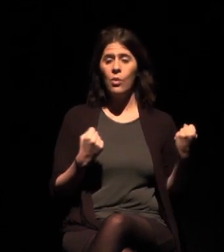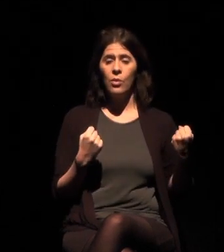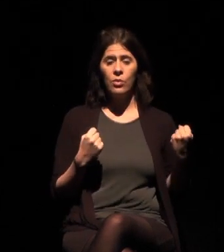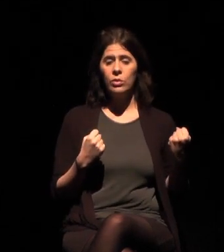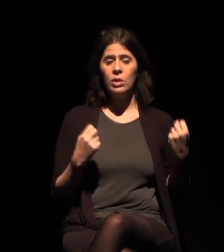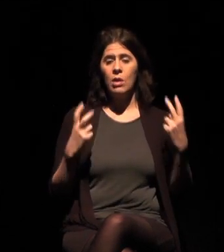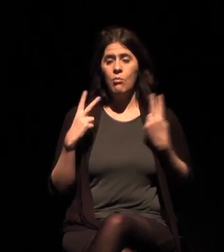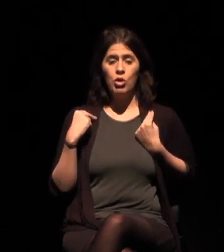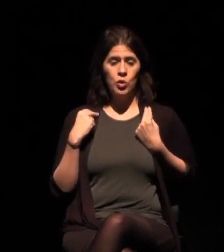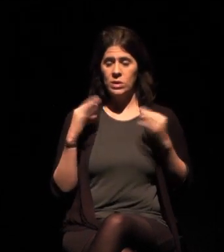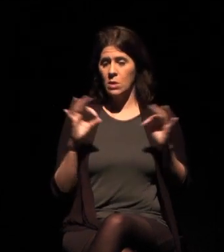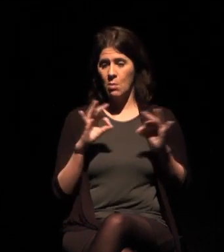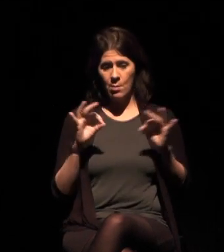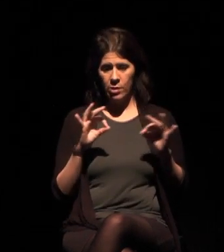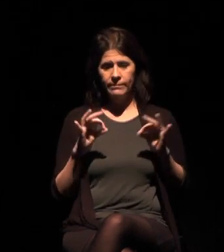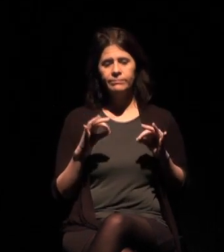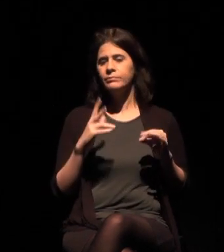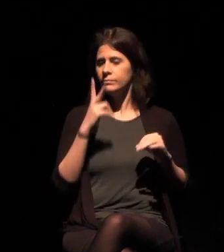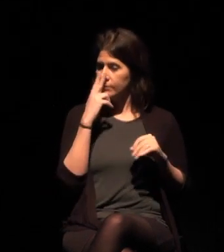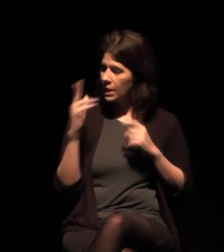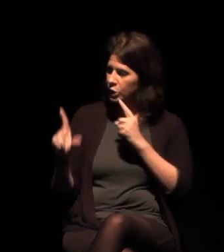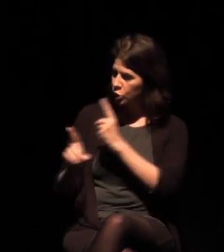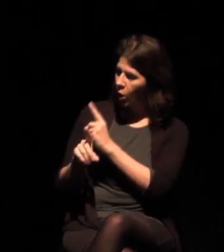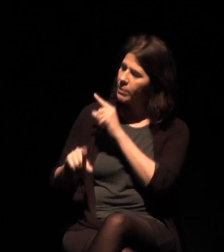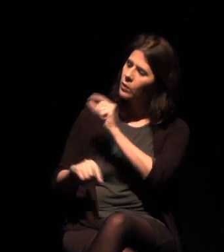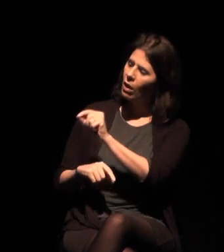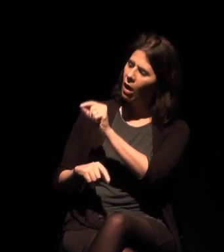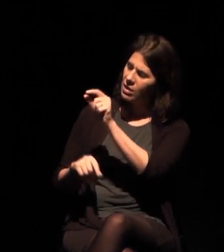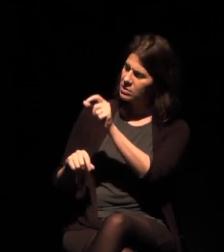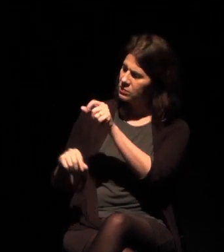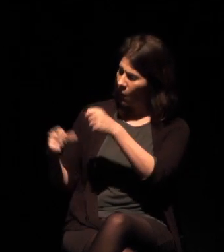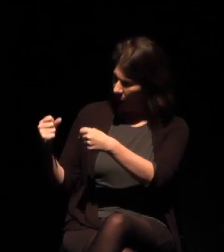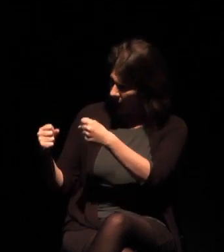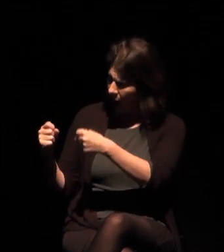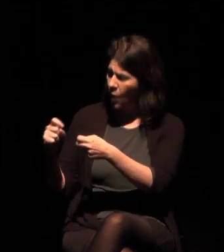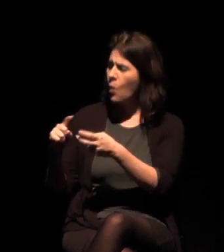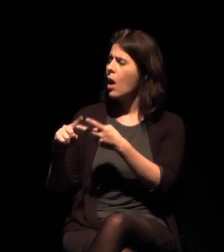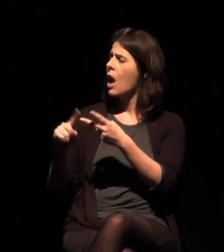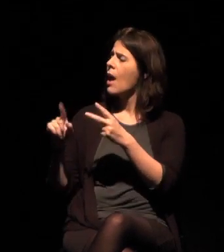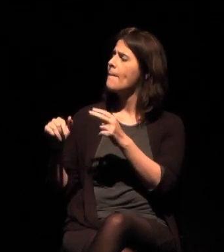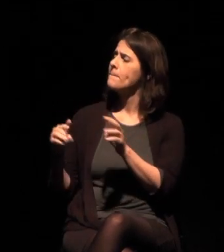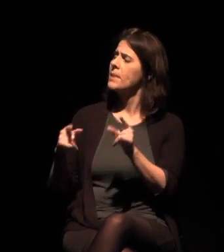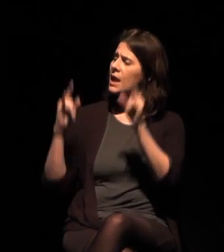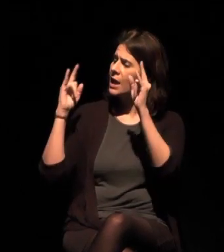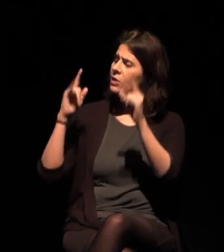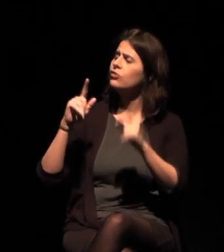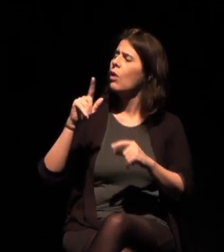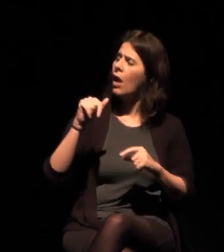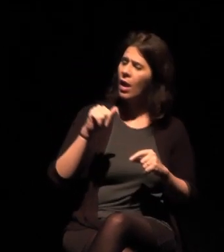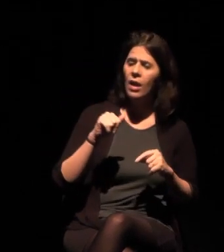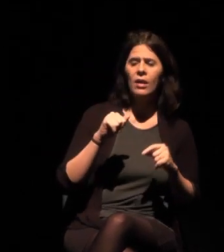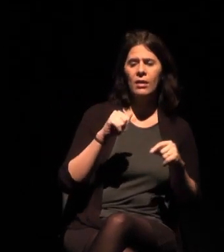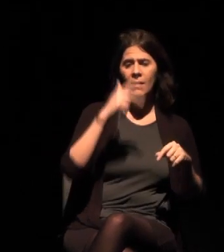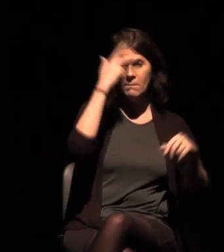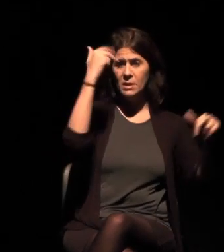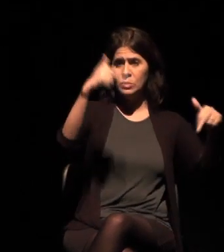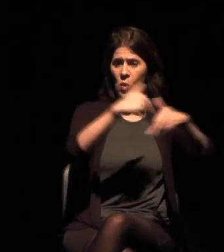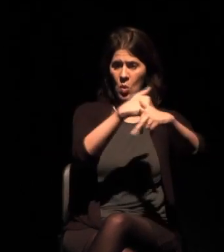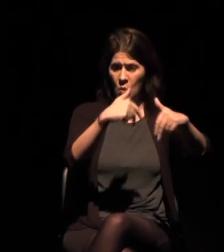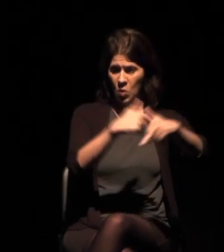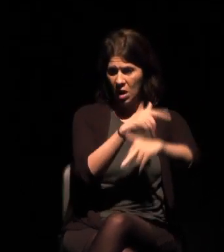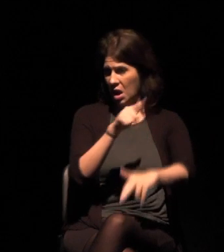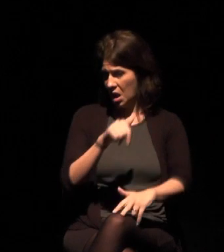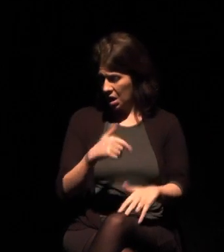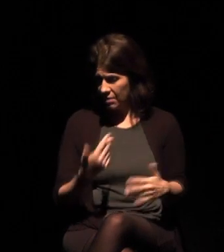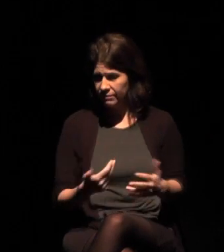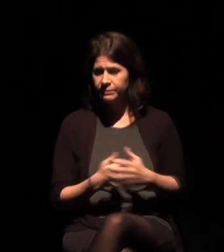são muito boas em detectar o que é um carro que é um prédio que é um passageiro que é um transeunte sempre bom